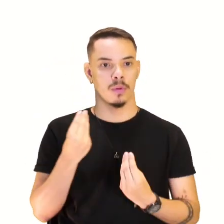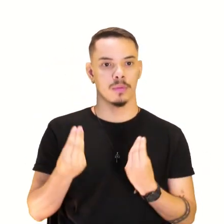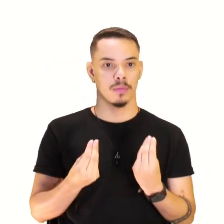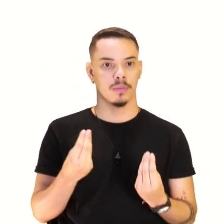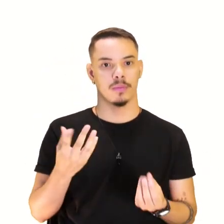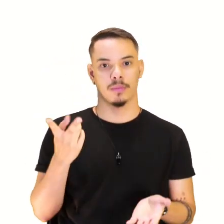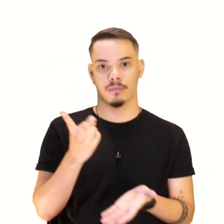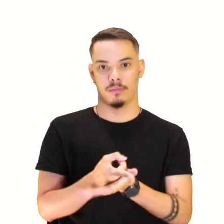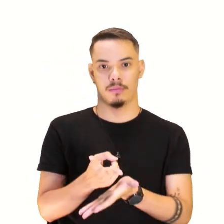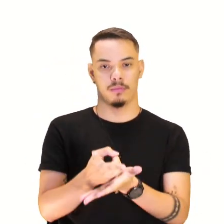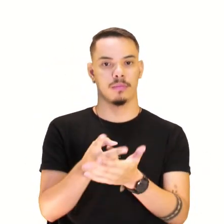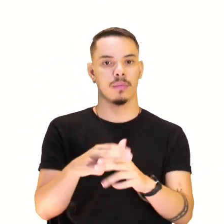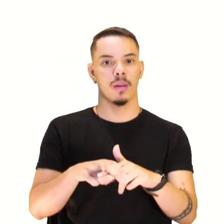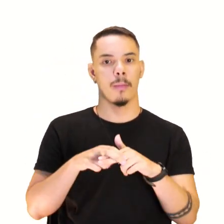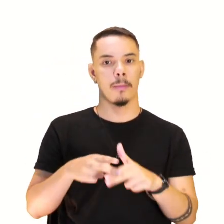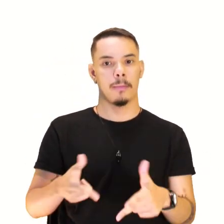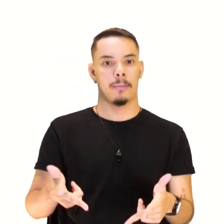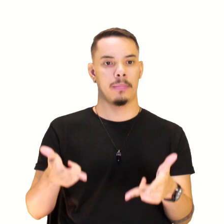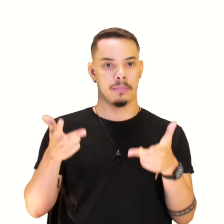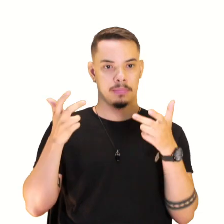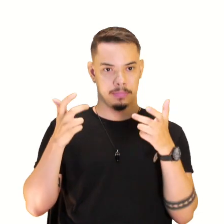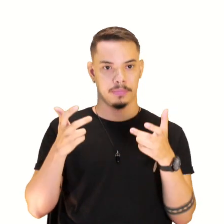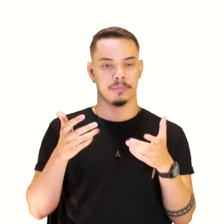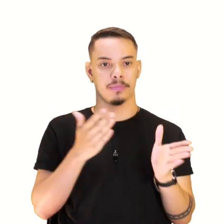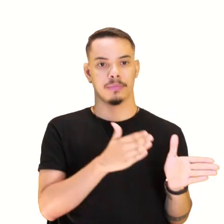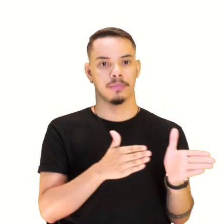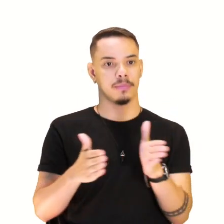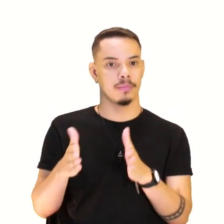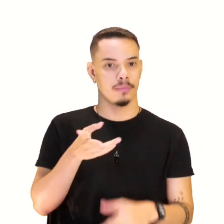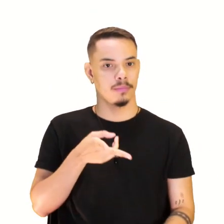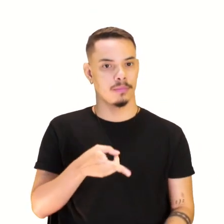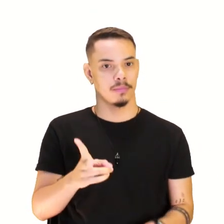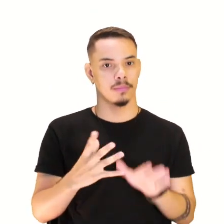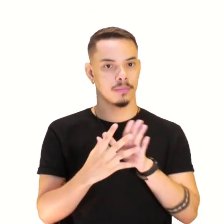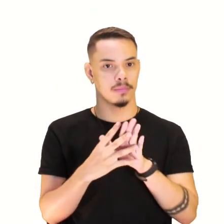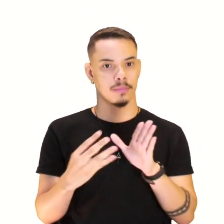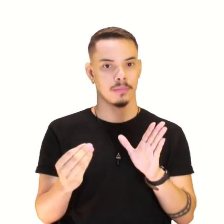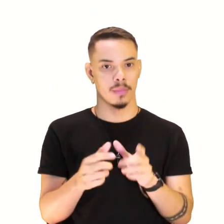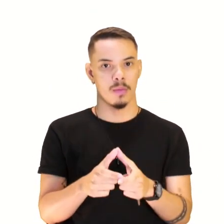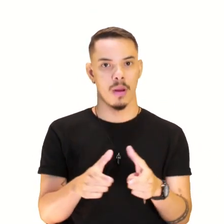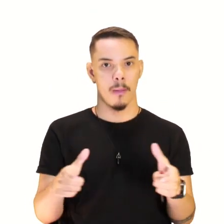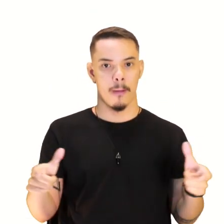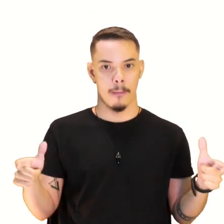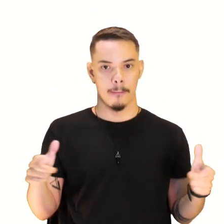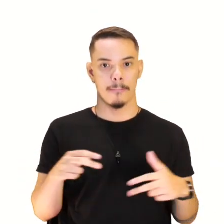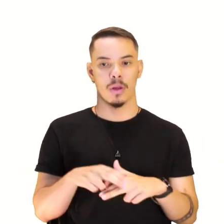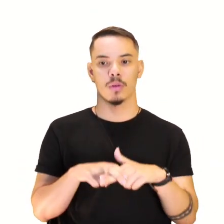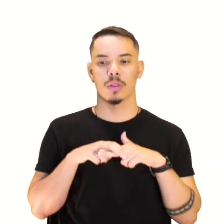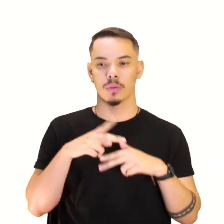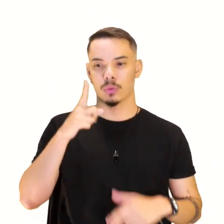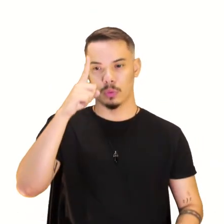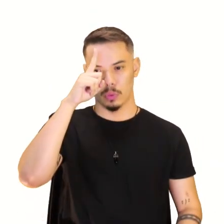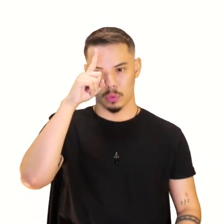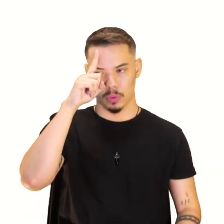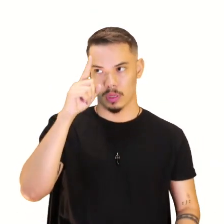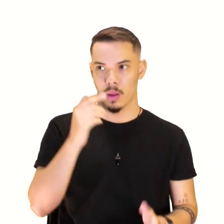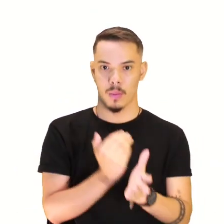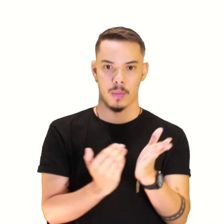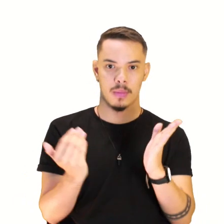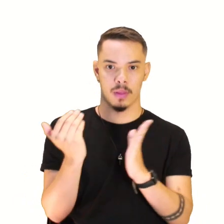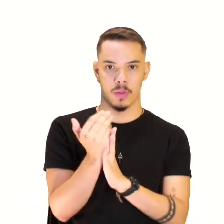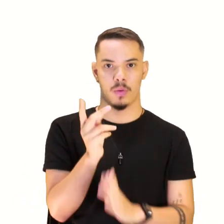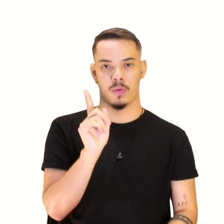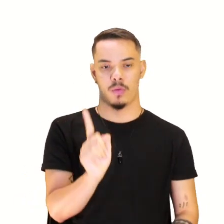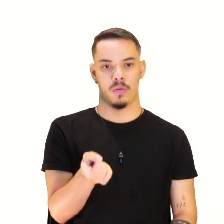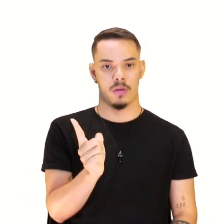Olha lá. Perceba que a sequência continua e mantém um padrão de crescimento. Então, a cada dia aumentou R$1, a